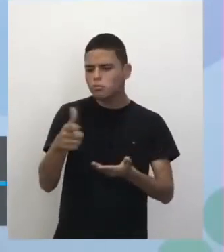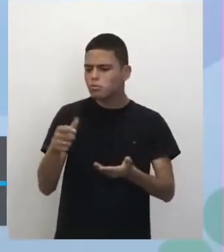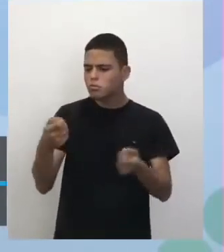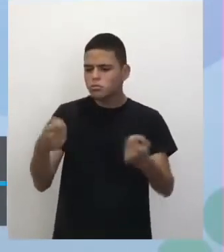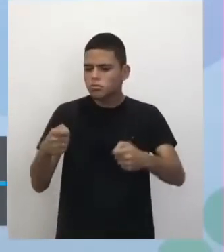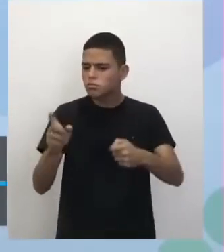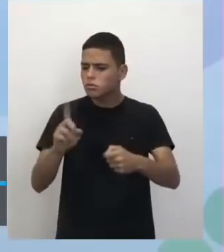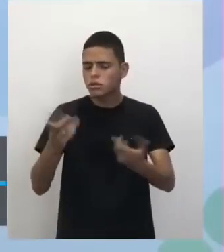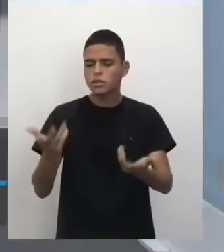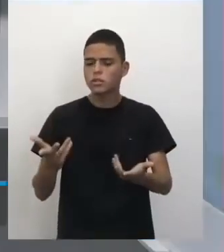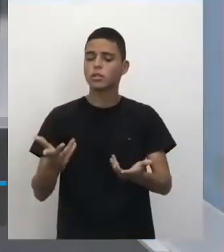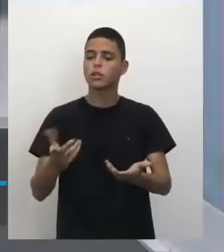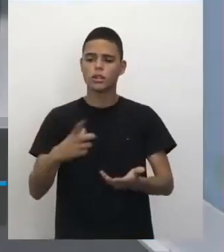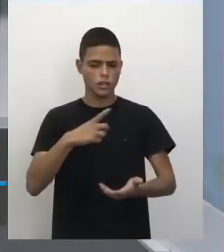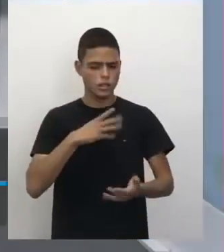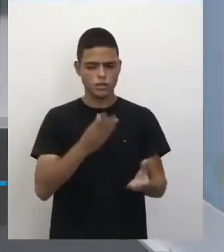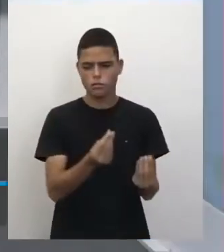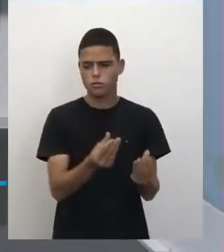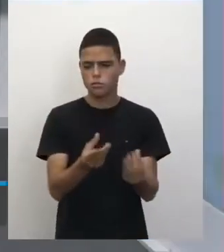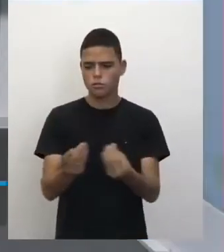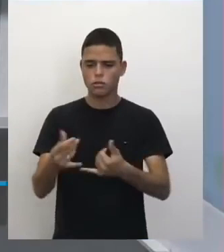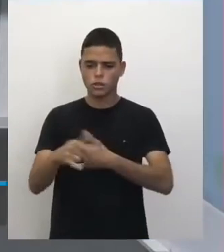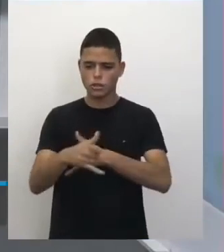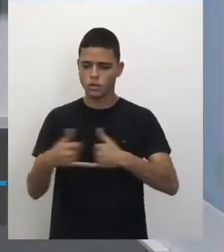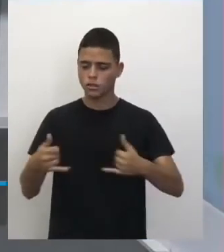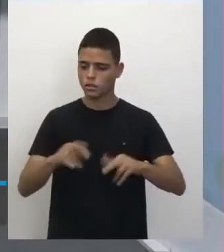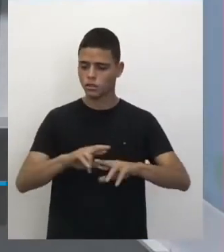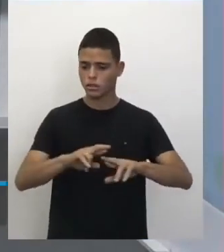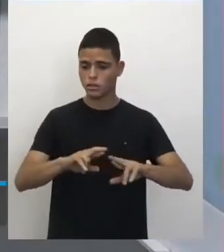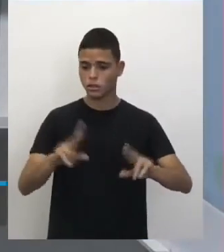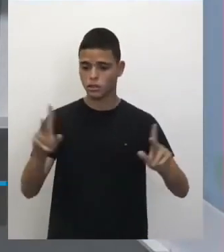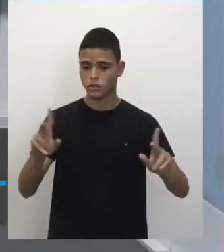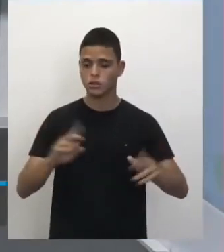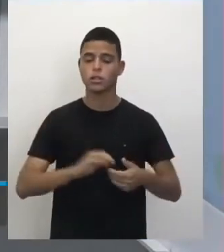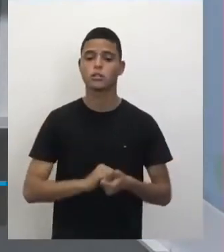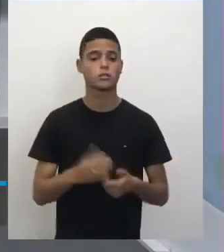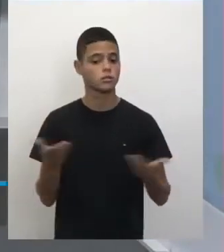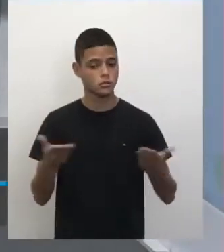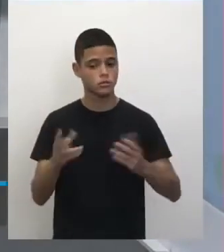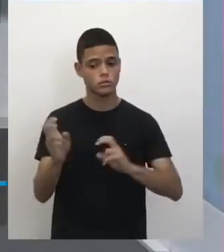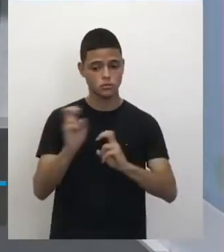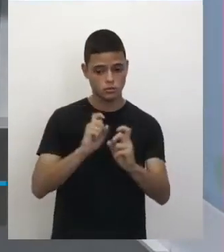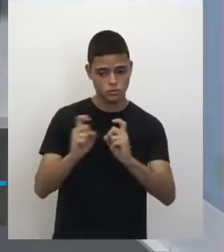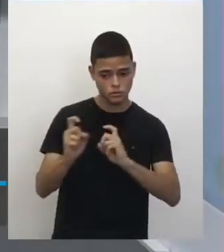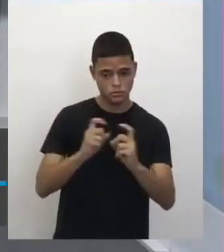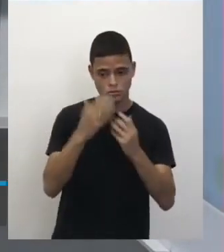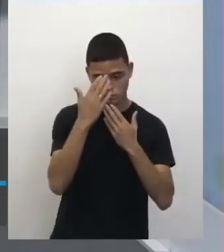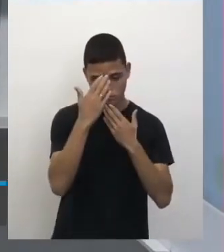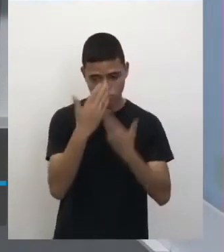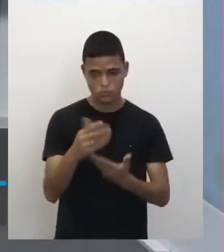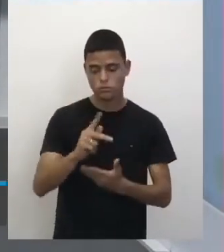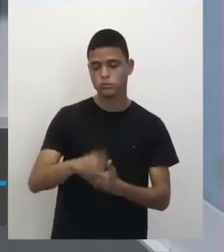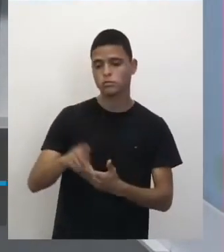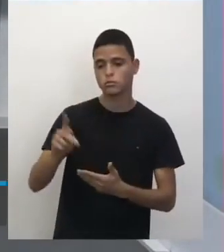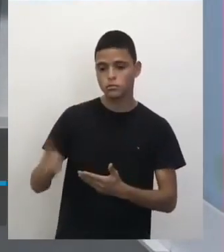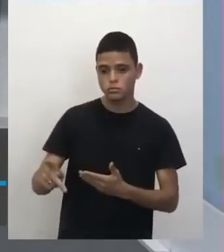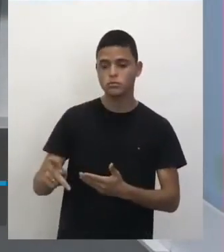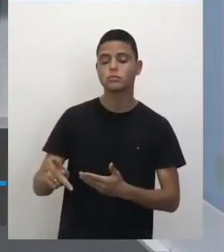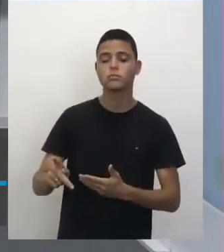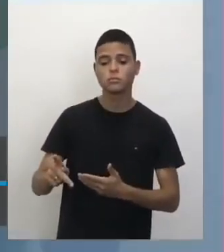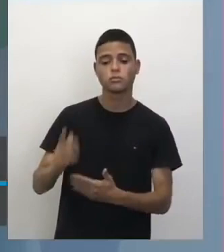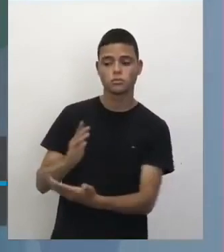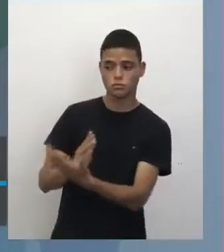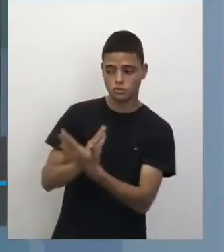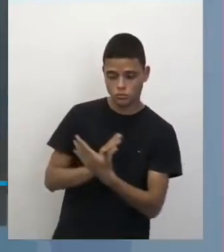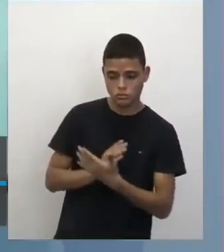tipos de energia. Que legal. Então é nessas discussões que vão seguir aqui na aula. Obrigado aí, professores, Russo aí, já pela